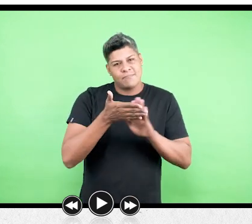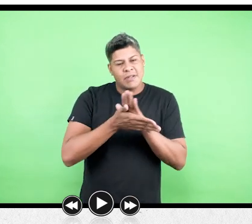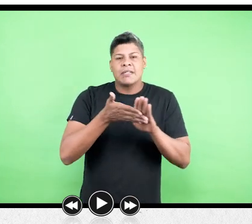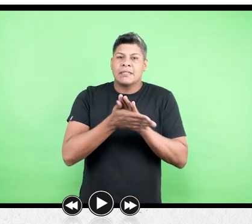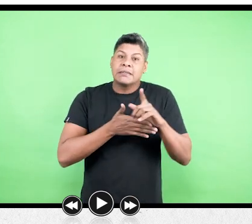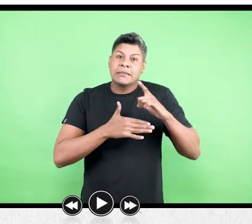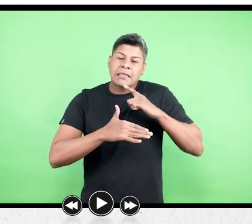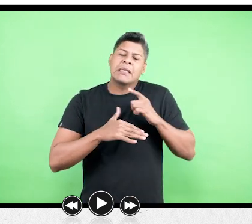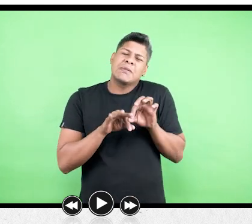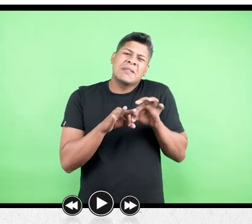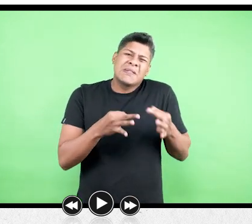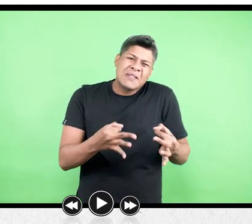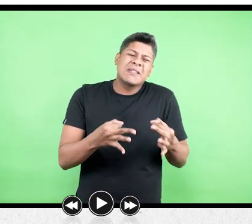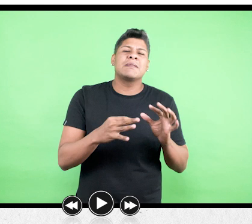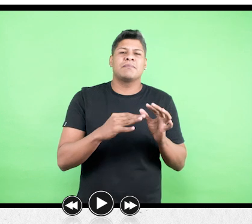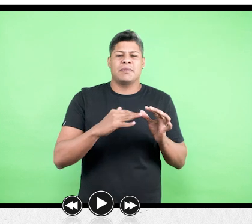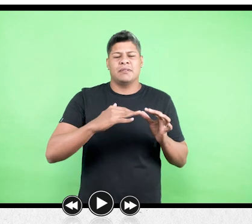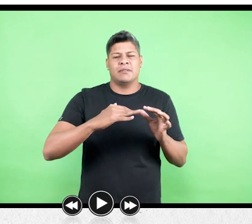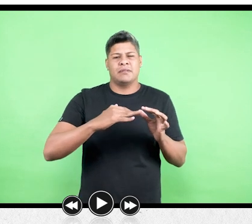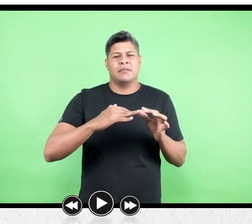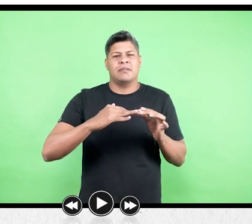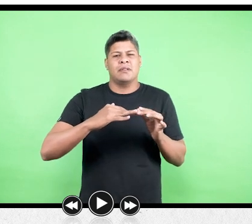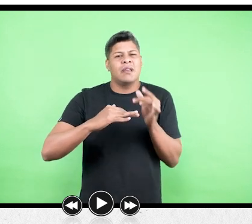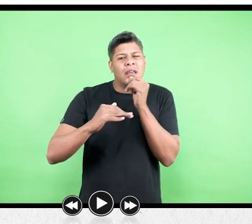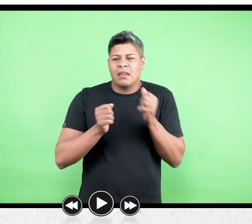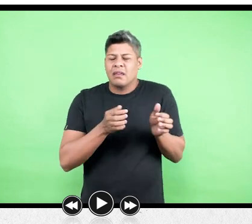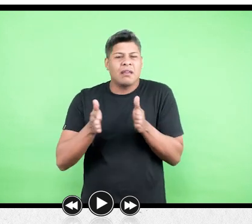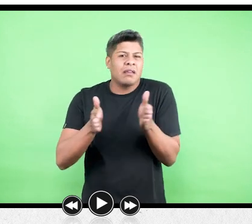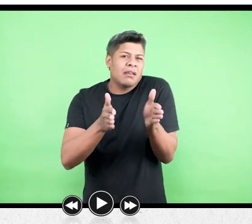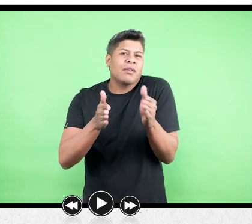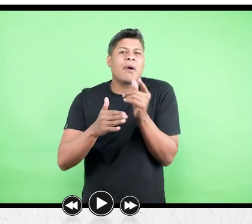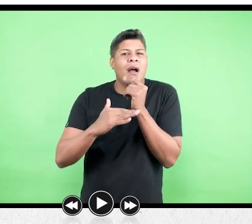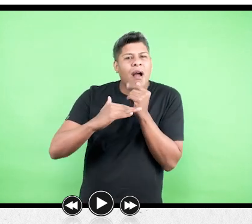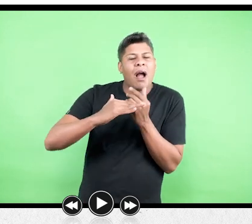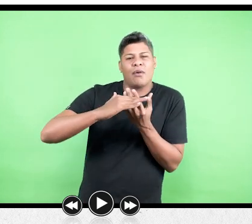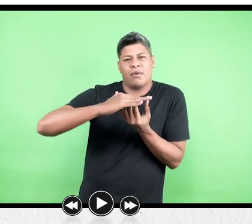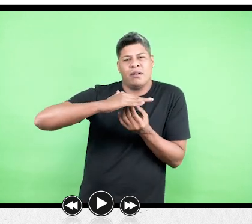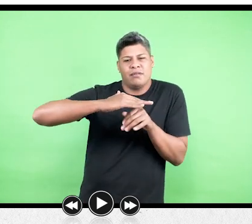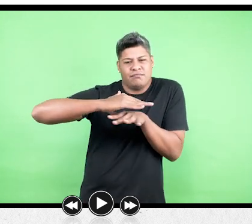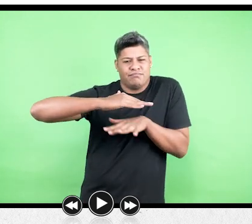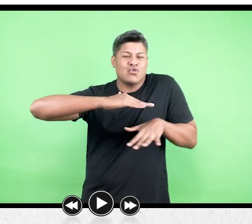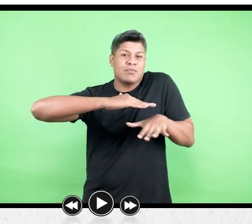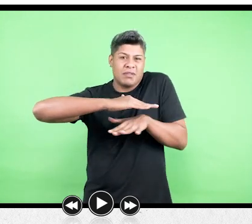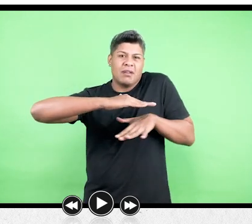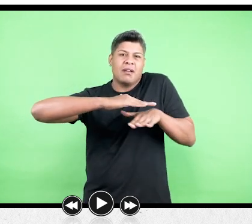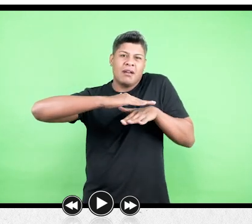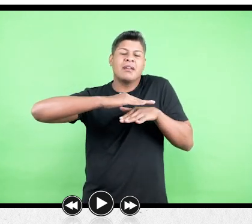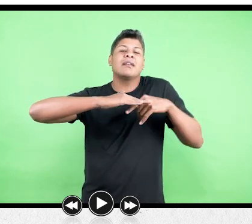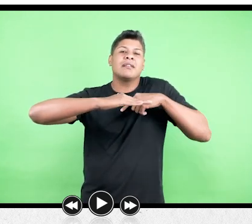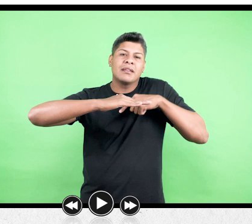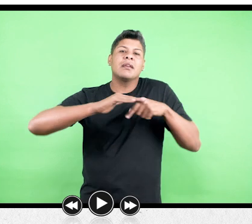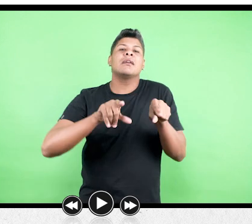pequena contribuição do fluxo do rio para as águas subterrâneas, e também existem casos onde